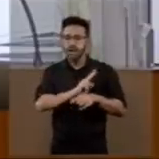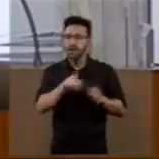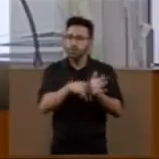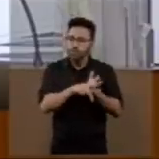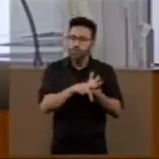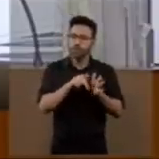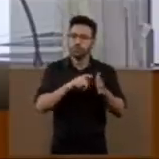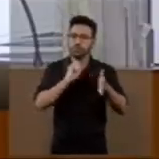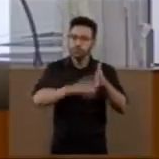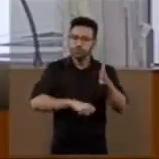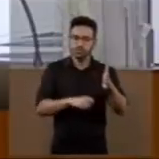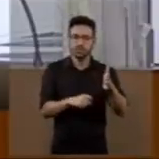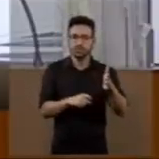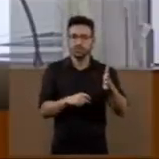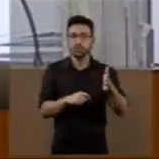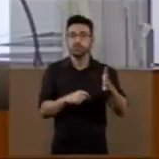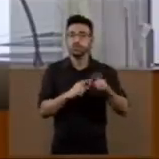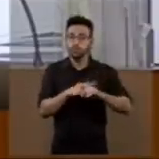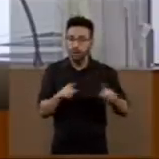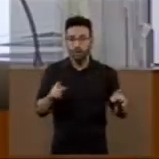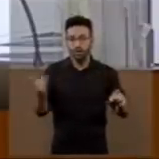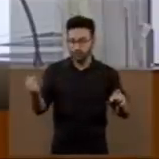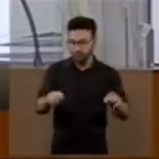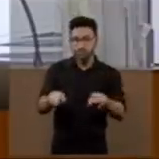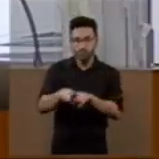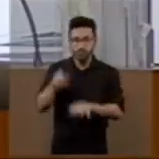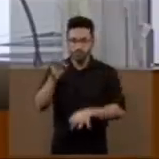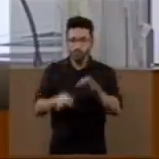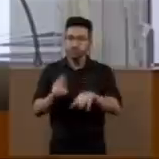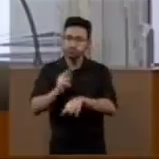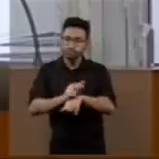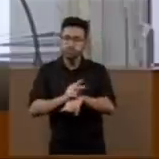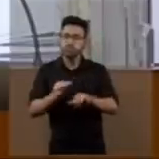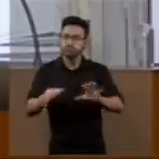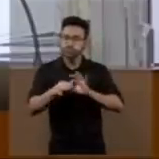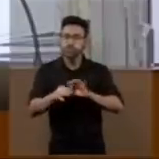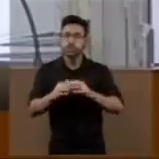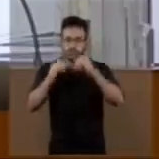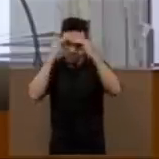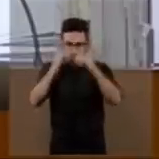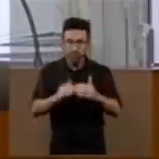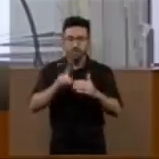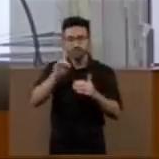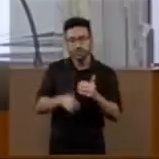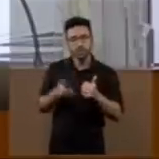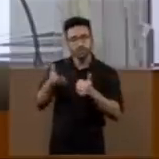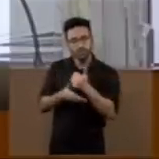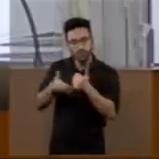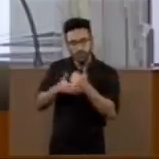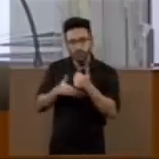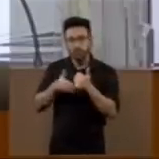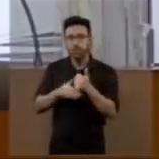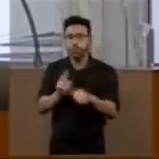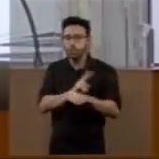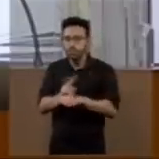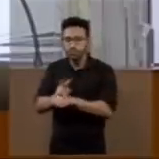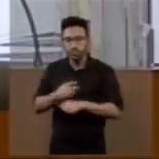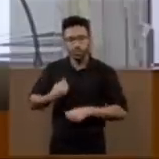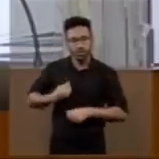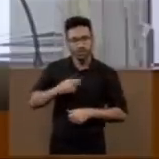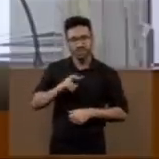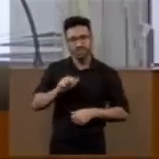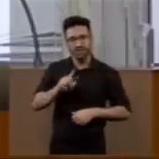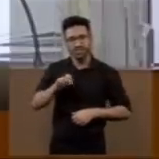pode afastar a efetividade da jurisdição, intimamente ligada ao direito fundamental ao devido processo legal de controle de validade das